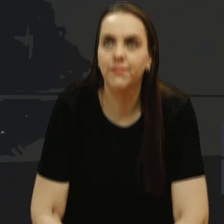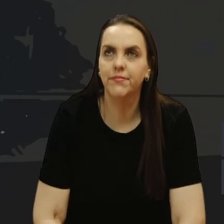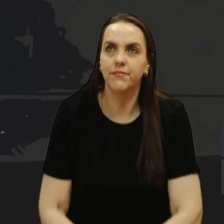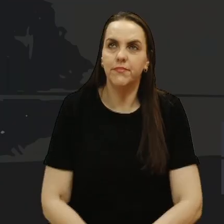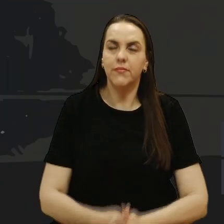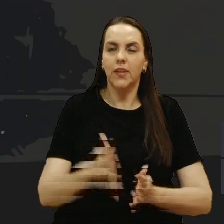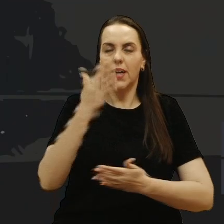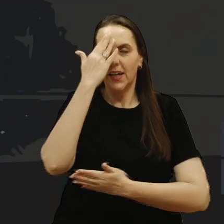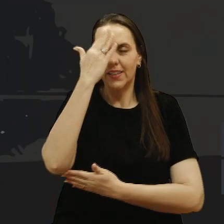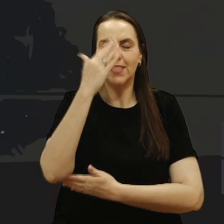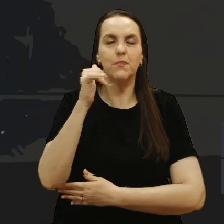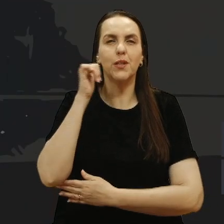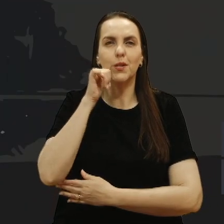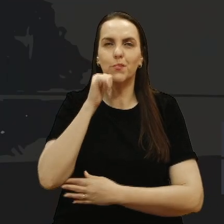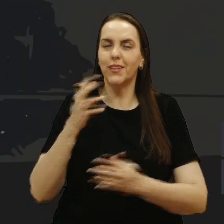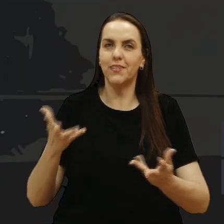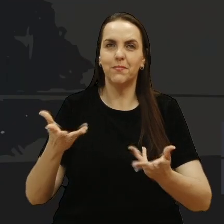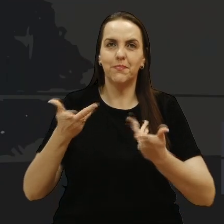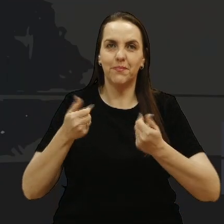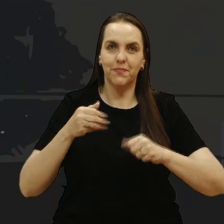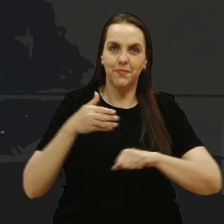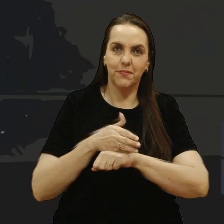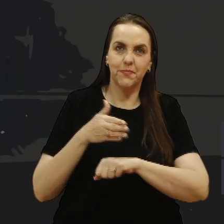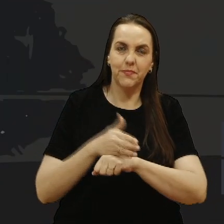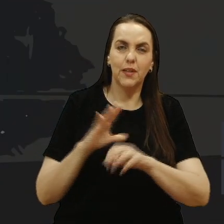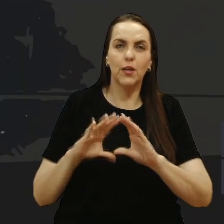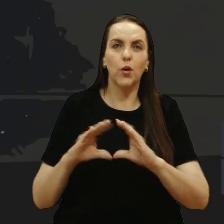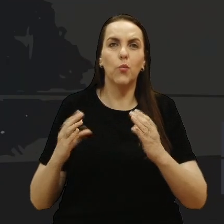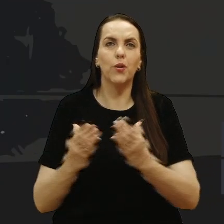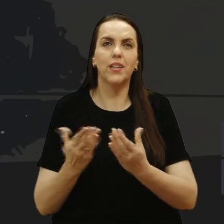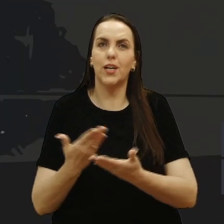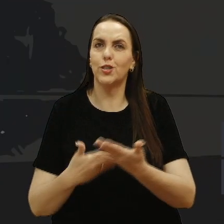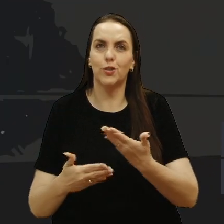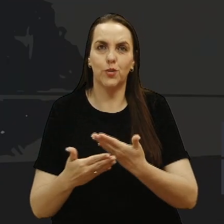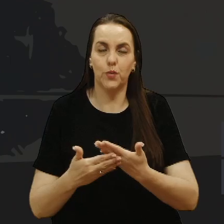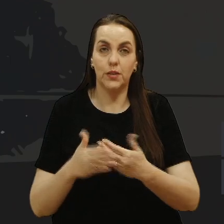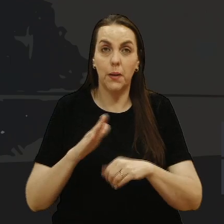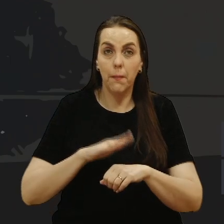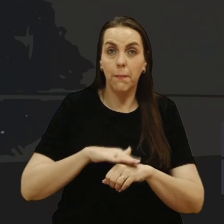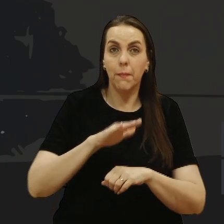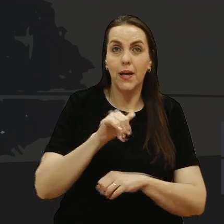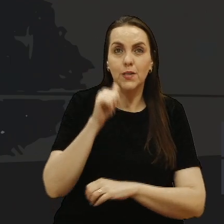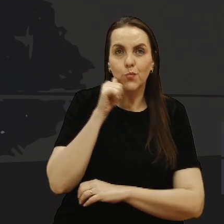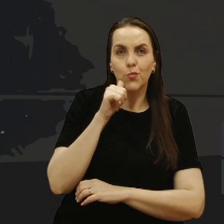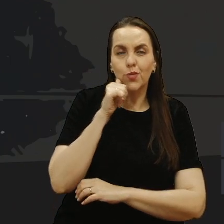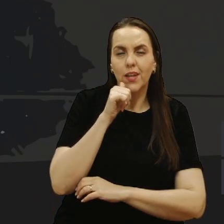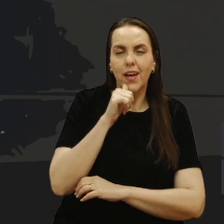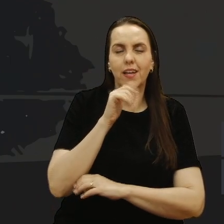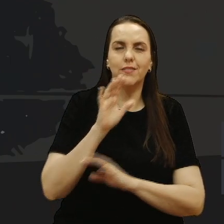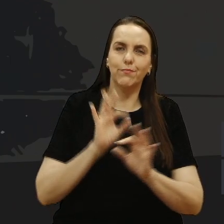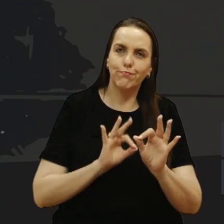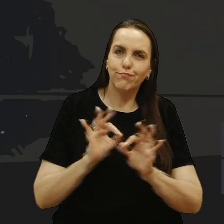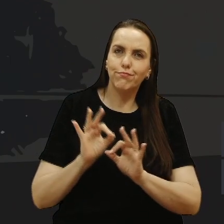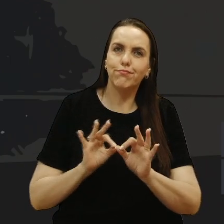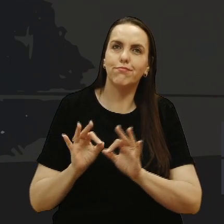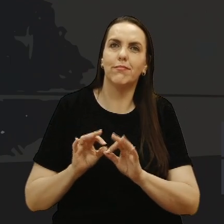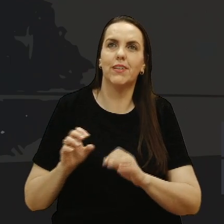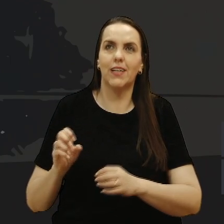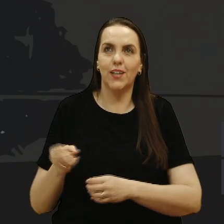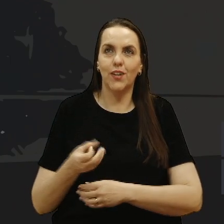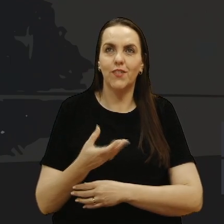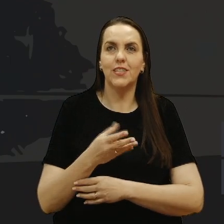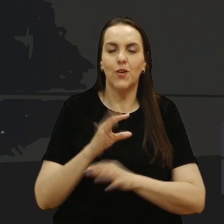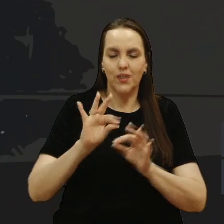e também a toda a nossa comunidade. A gente chamava o evento de Mais Mulheres Tecendo a Renovação, porque no fim do evento nós construímos uma colcha